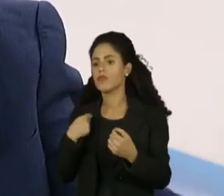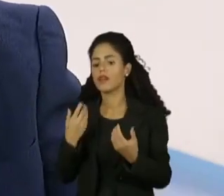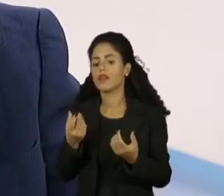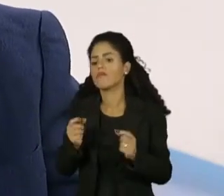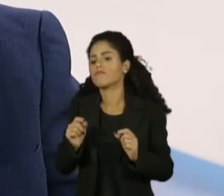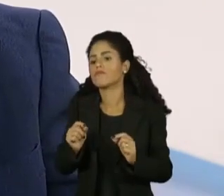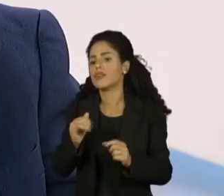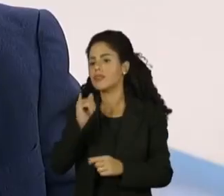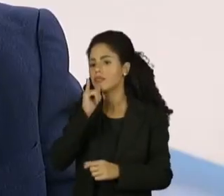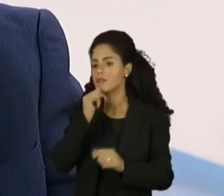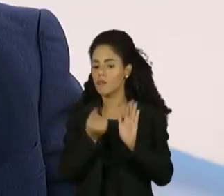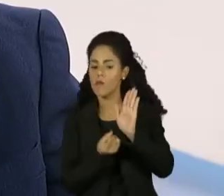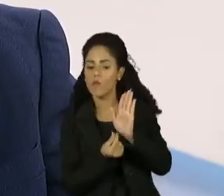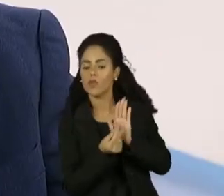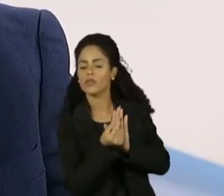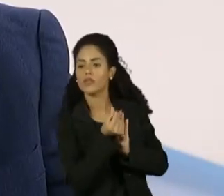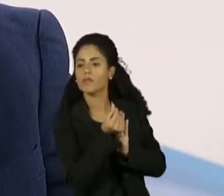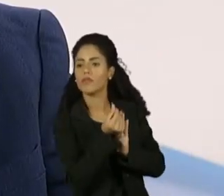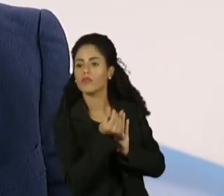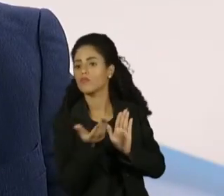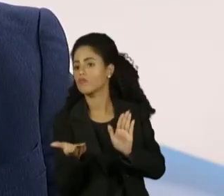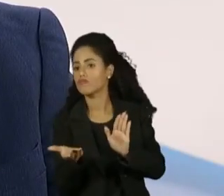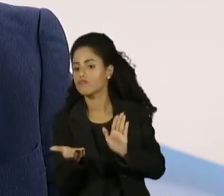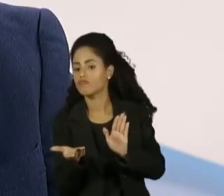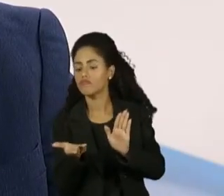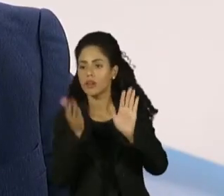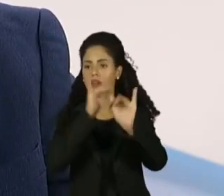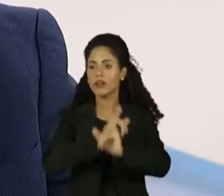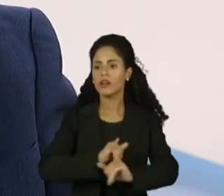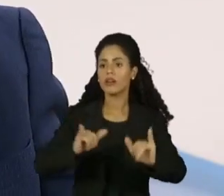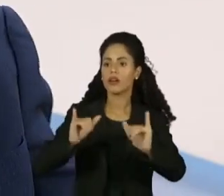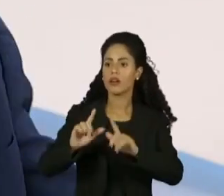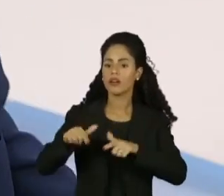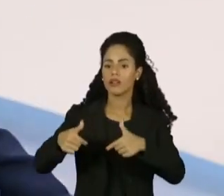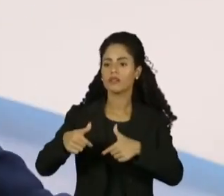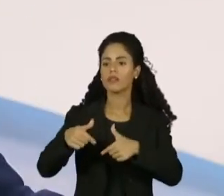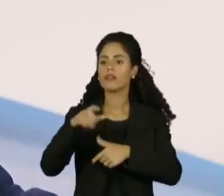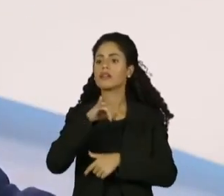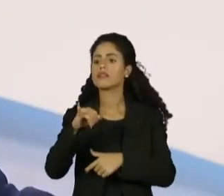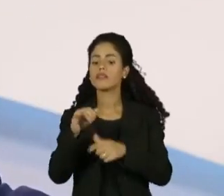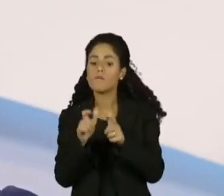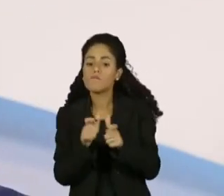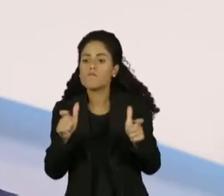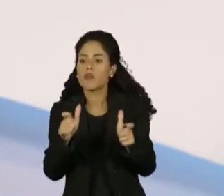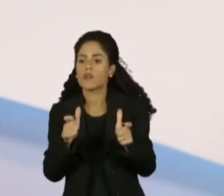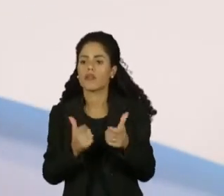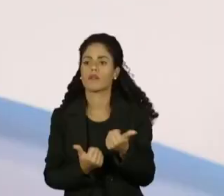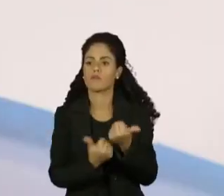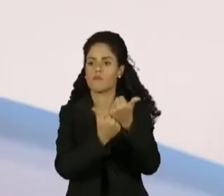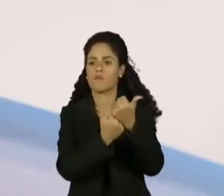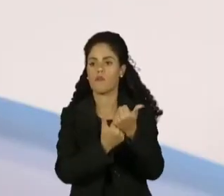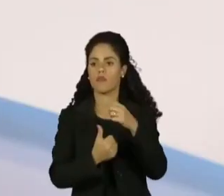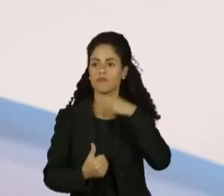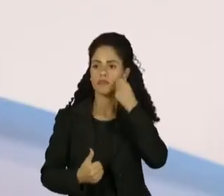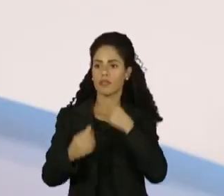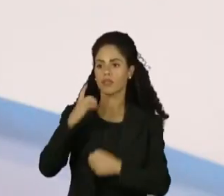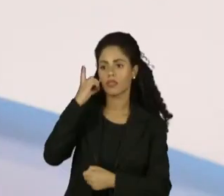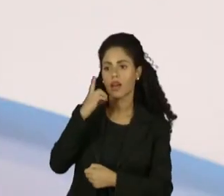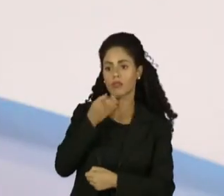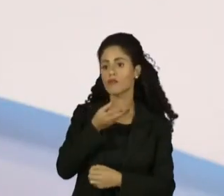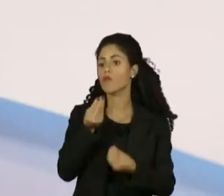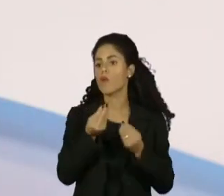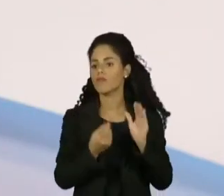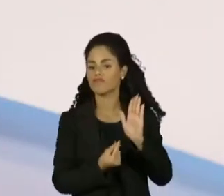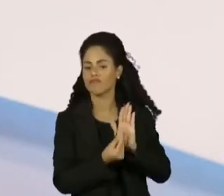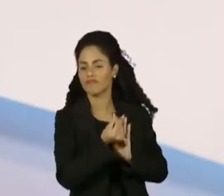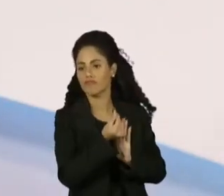por exemplo, a questão do orçamento. Como é que você pode modificar ações como essa se você não tiver maioria dentro do Parlamento, dentro do Senado, dentro da Câmara Federal?